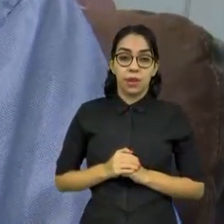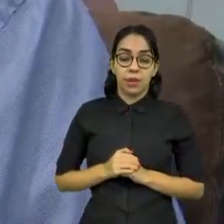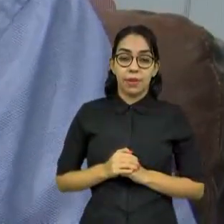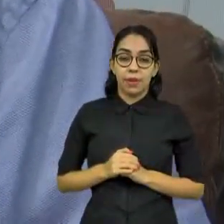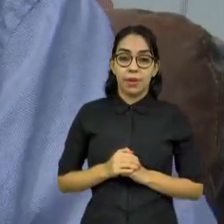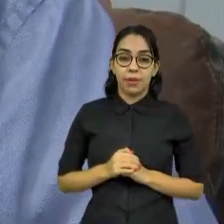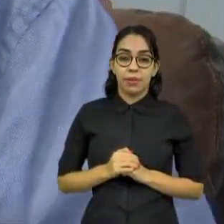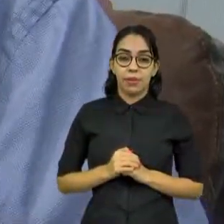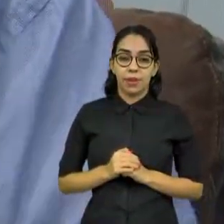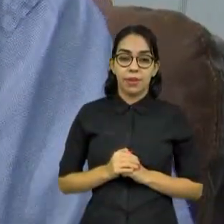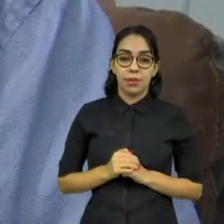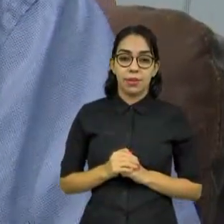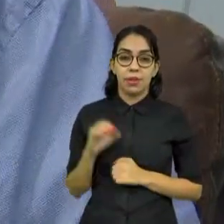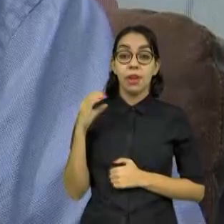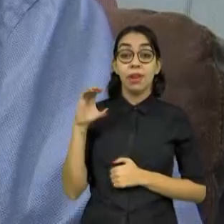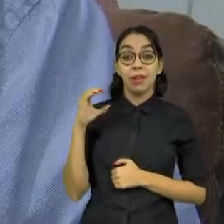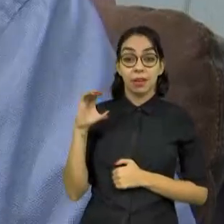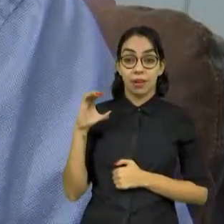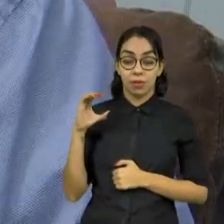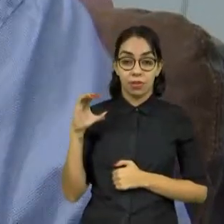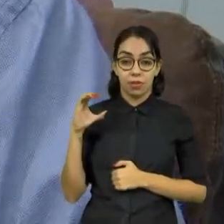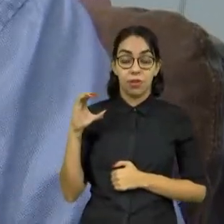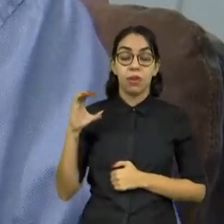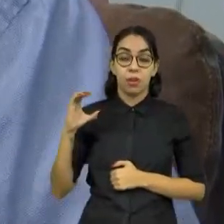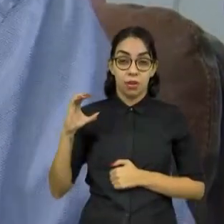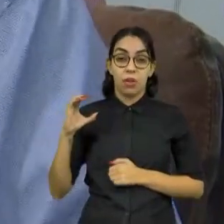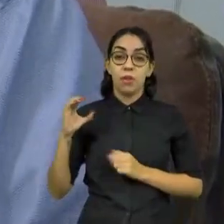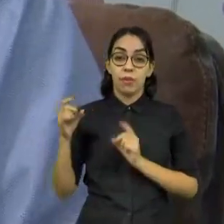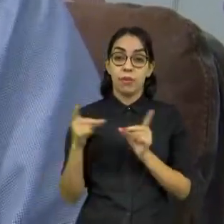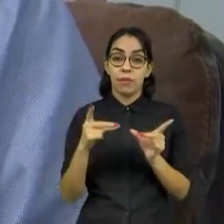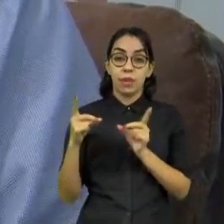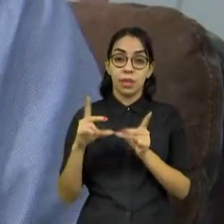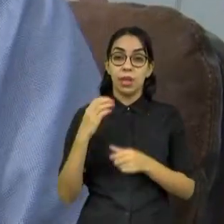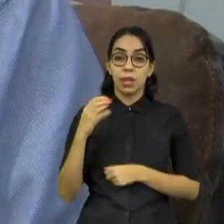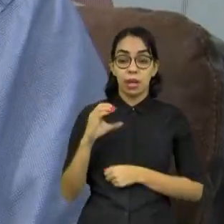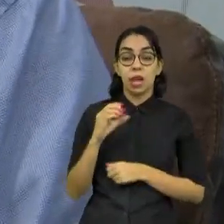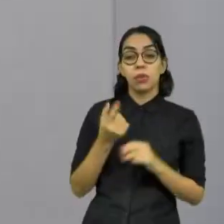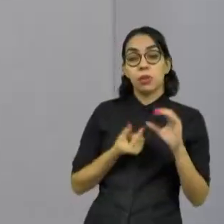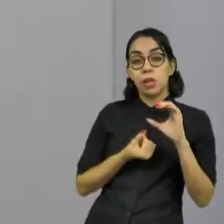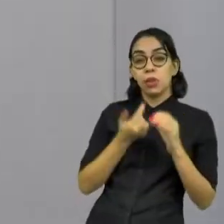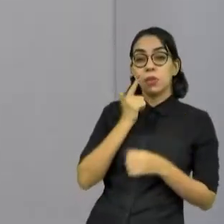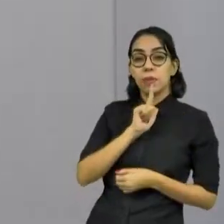forma que a mensalidade ou a prestação caiba no bolso do consumidor.